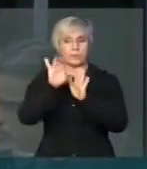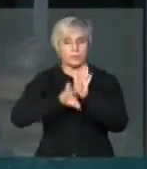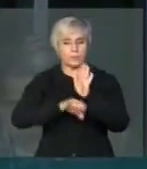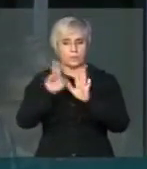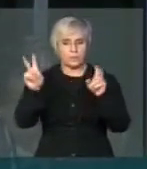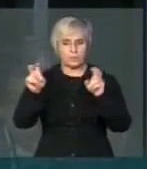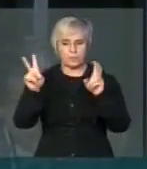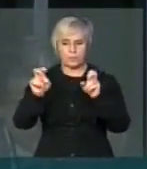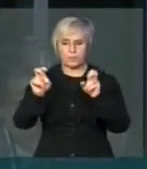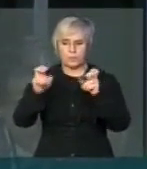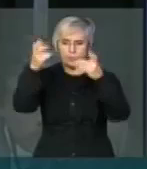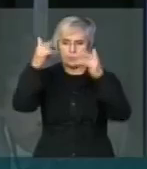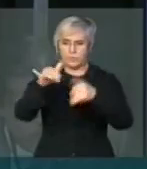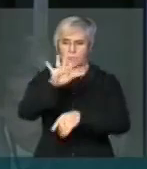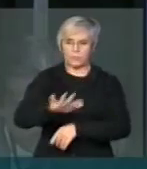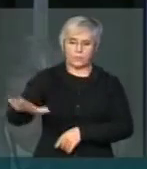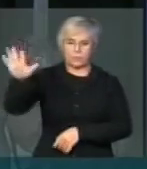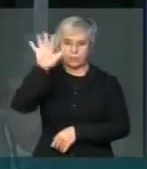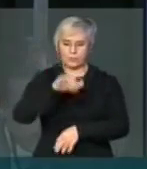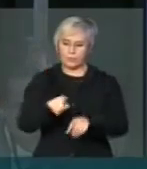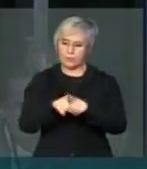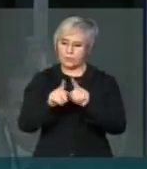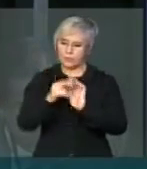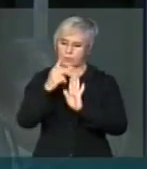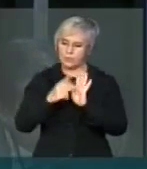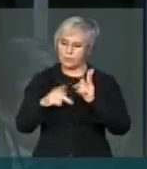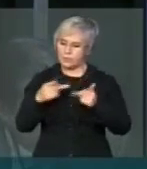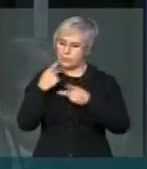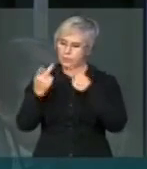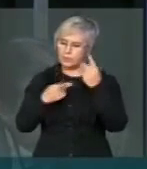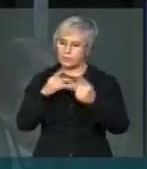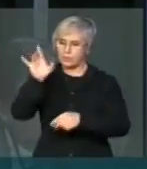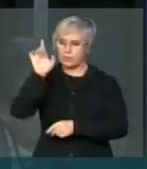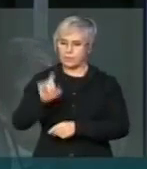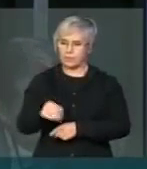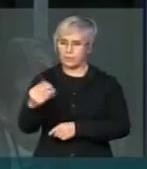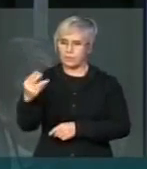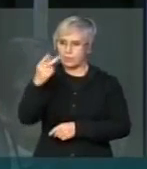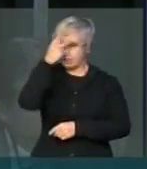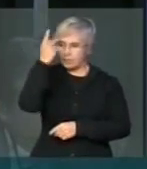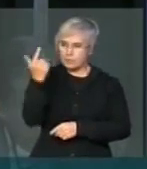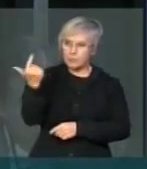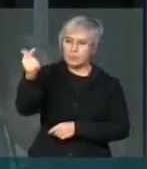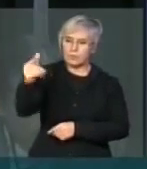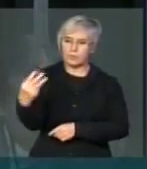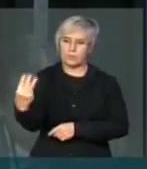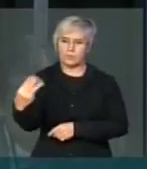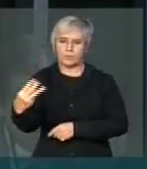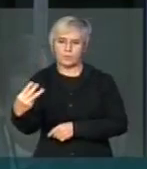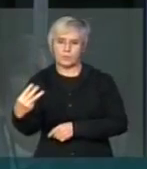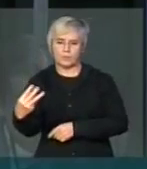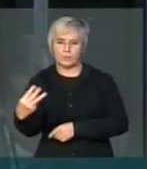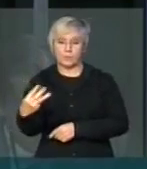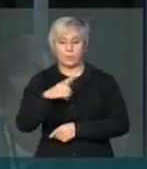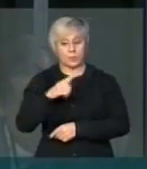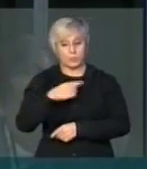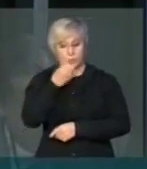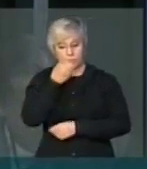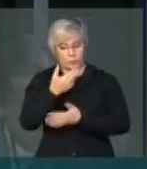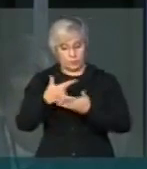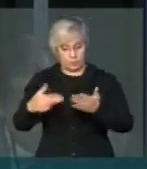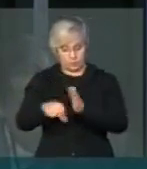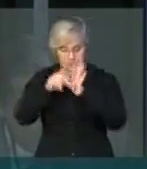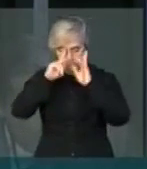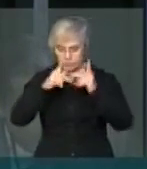disposições gerais, entre outras coisas, o projeto ressalva os direitos de terceiro de boa-fé quanto à indisponibilidade de bens, assim